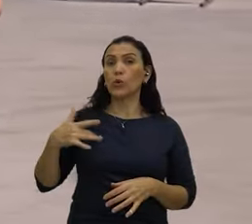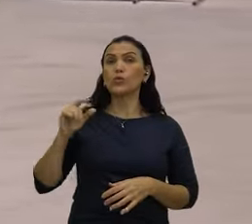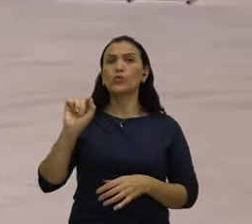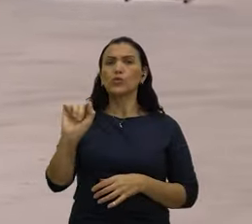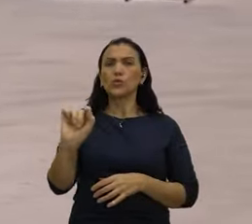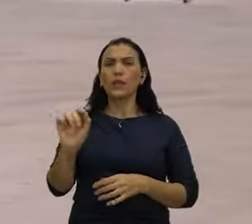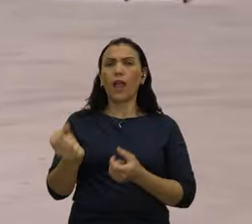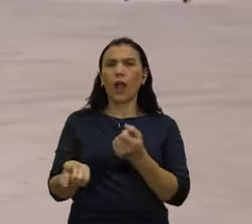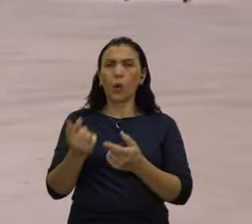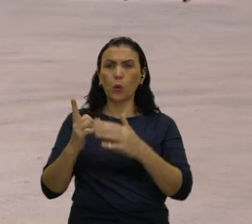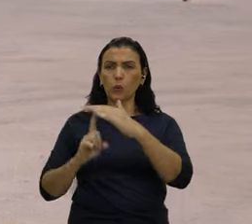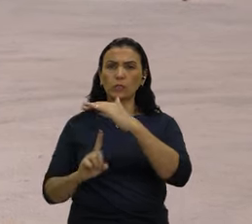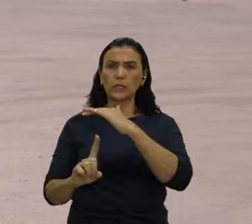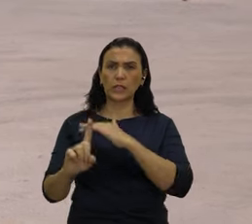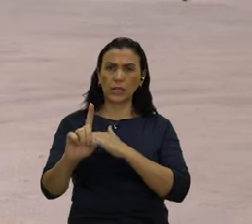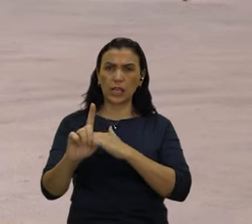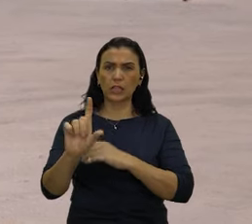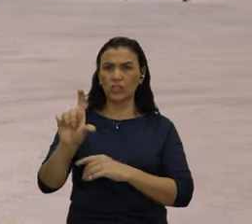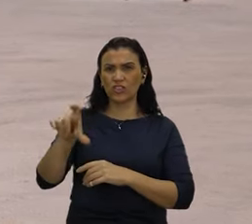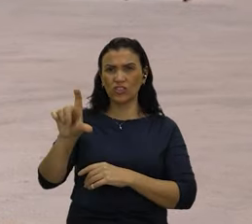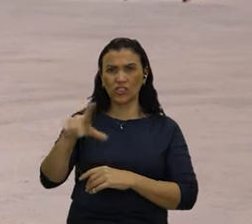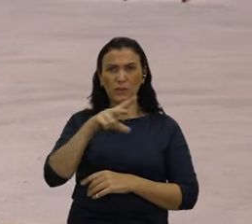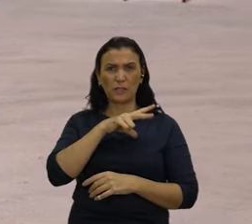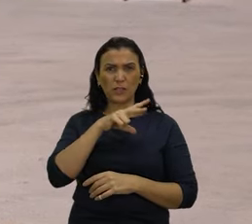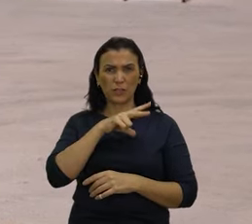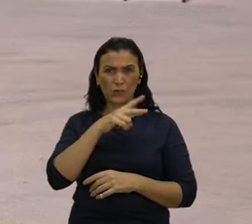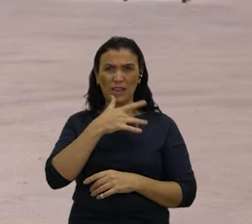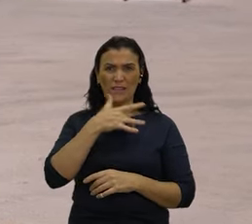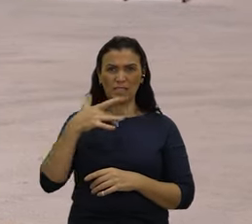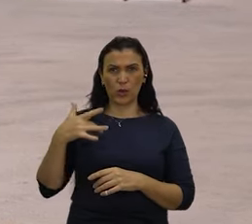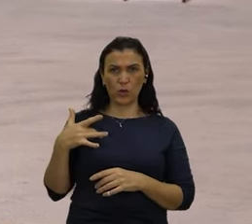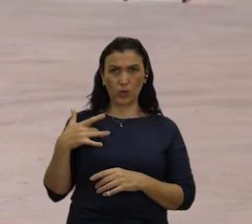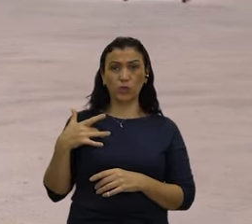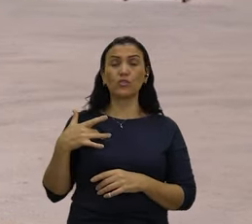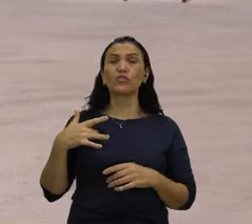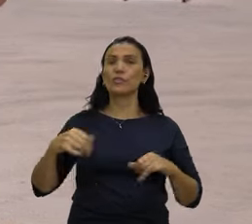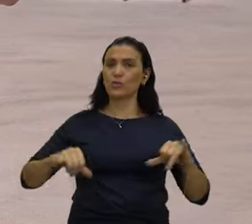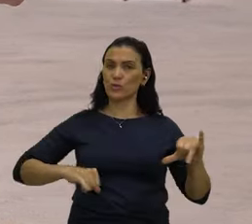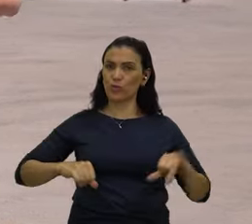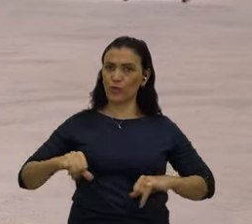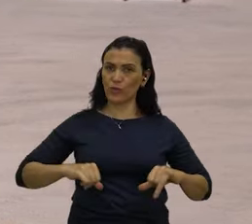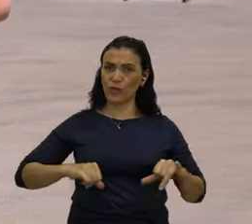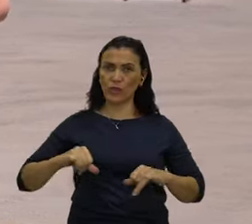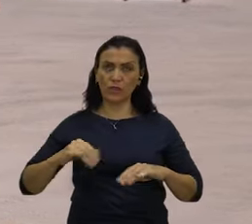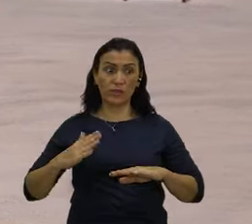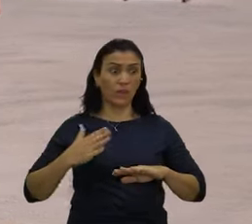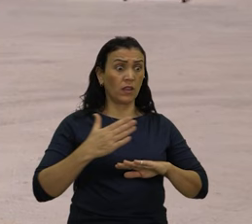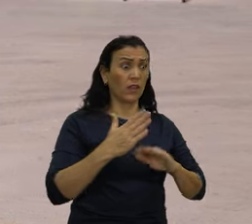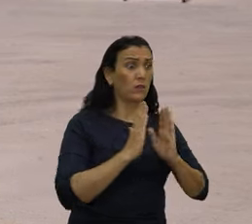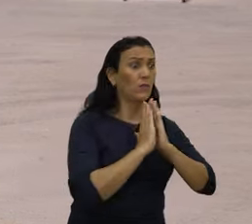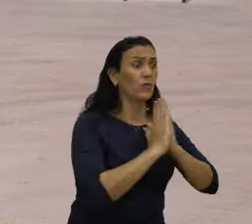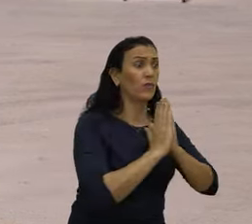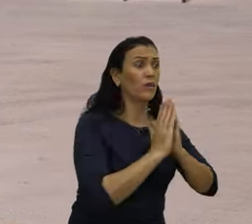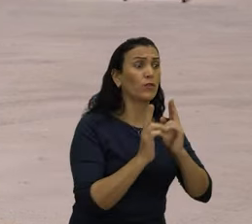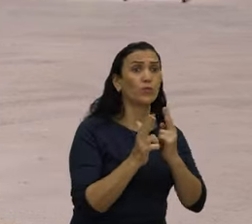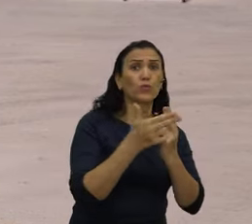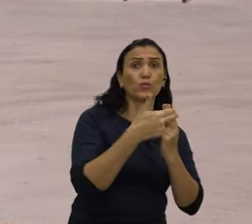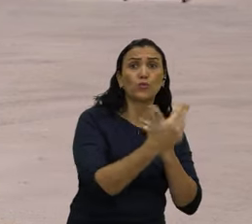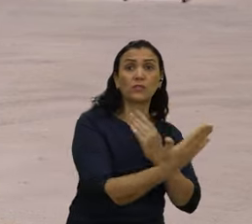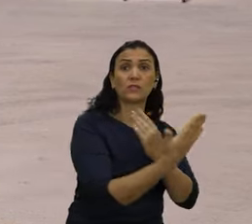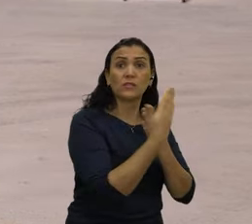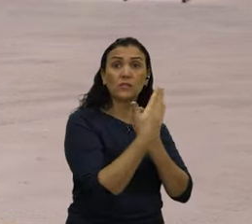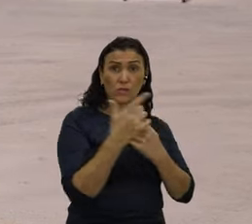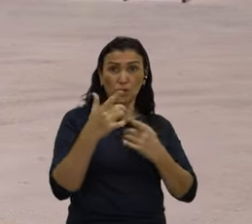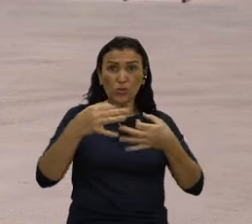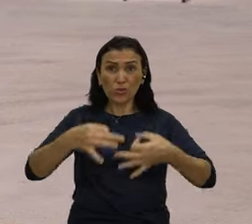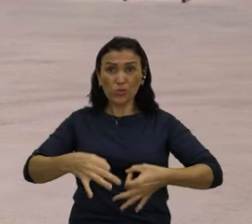acredita que alguns clientes de plano de saúde já sofreram com isso? E aí a pessoa teve que correr para o SUS. E aí a gente pergunta, é justo